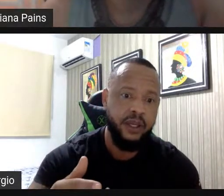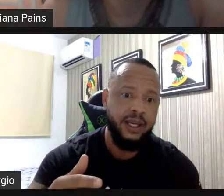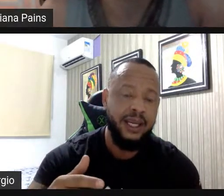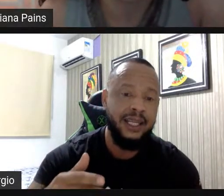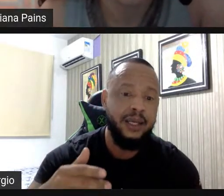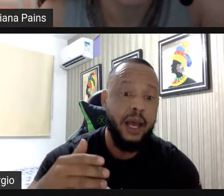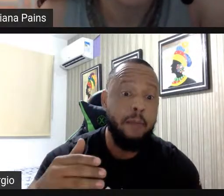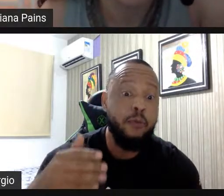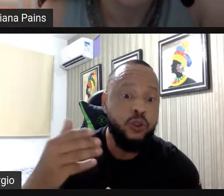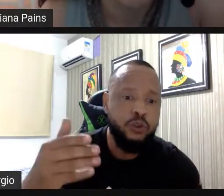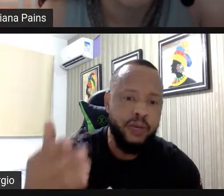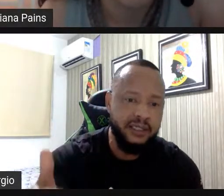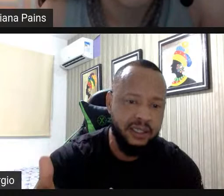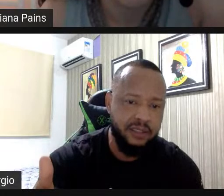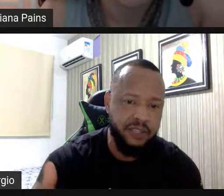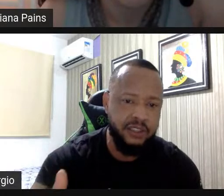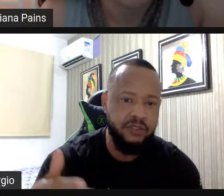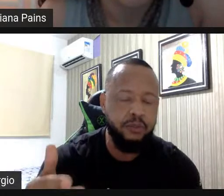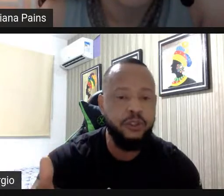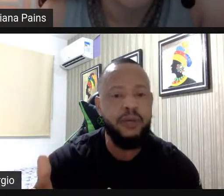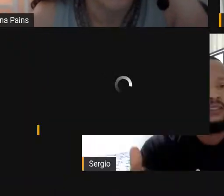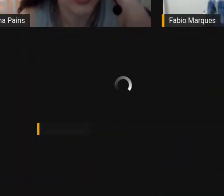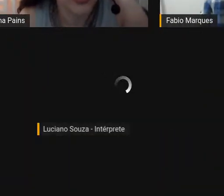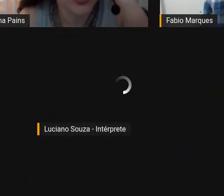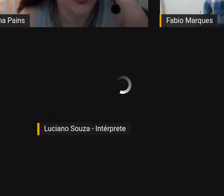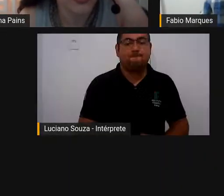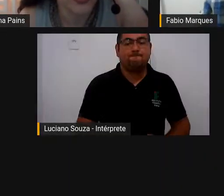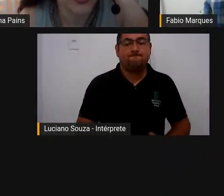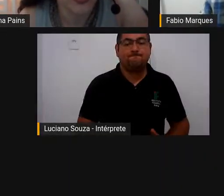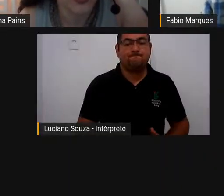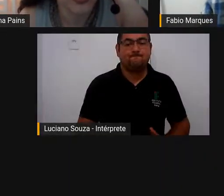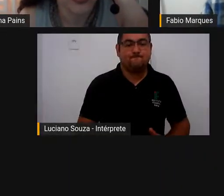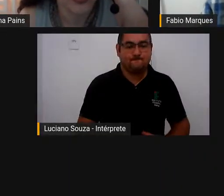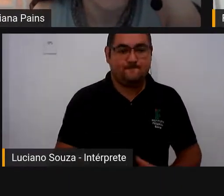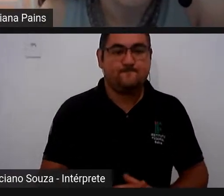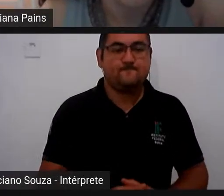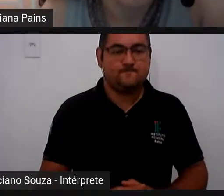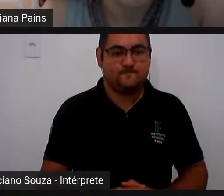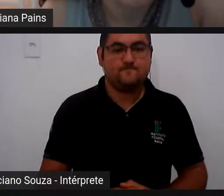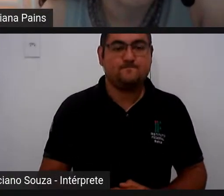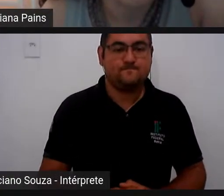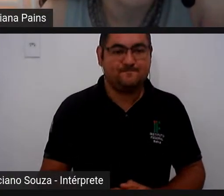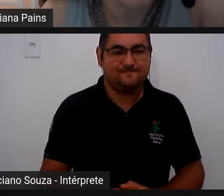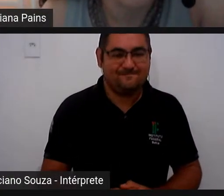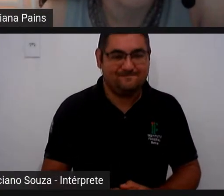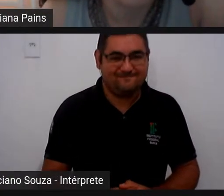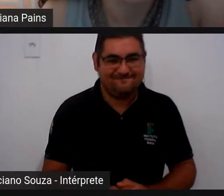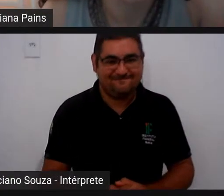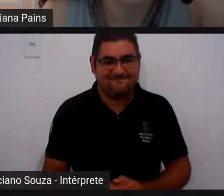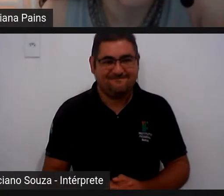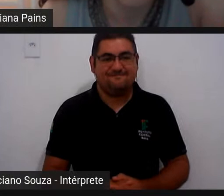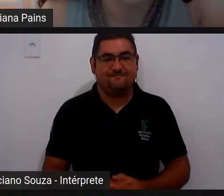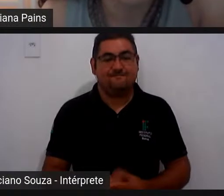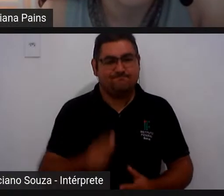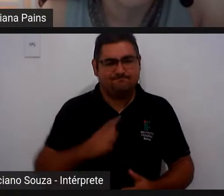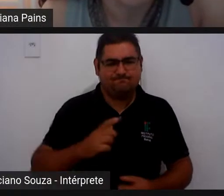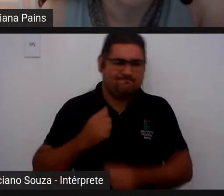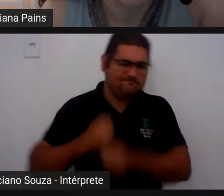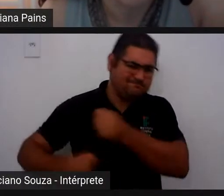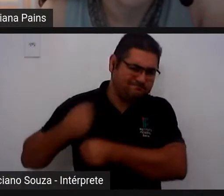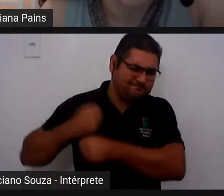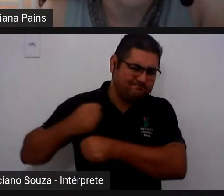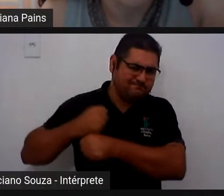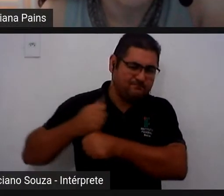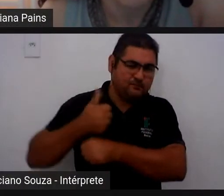inclusão ele é muito mais significativo é muito mais amplo do que nós temos a há dez anos atrás há